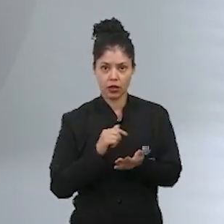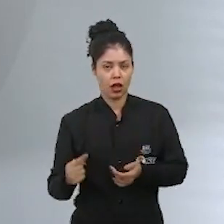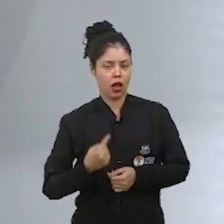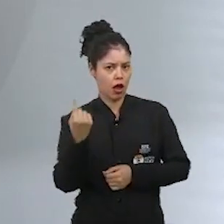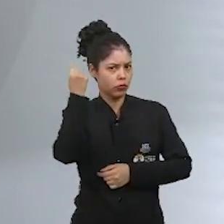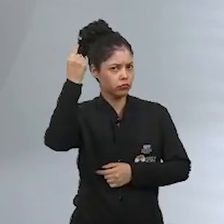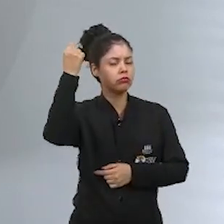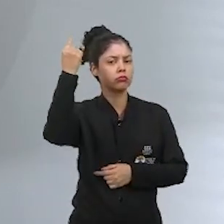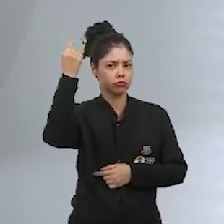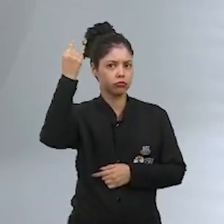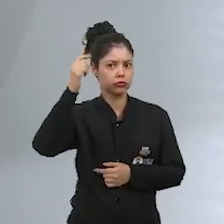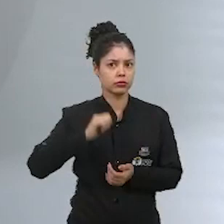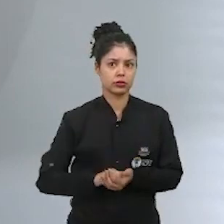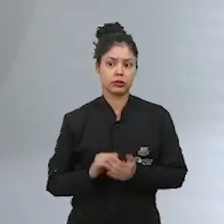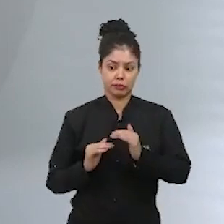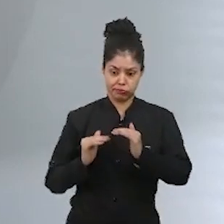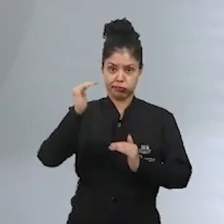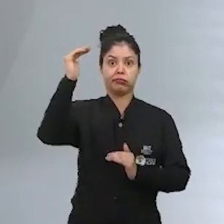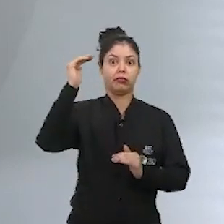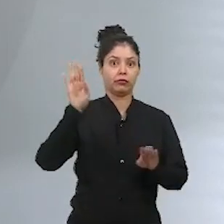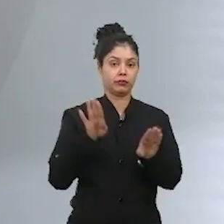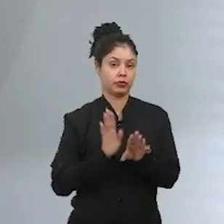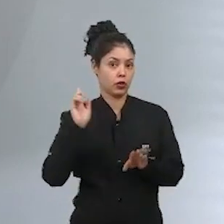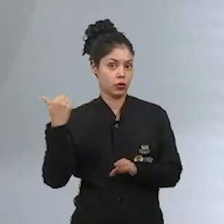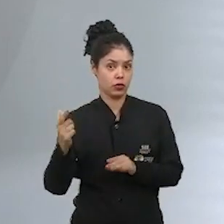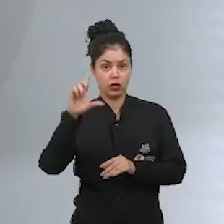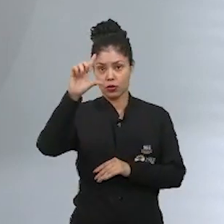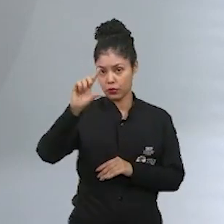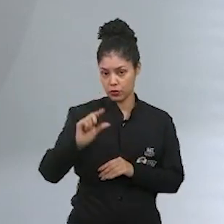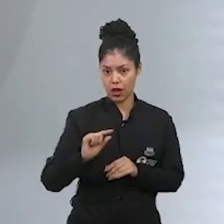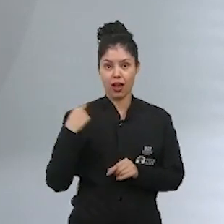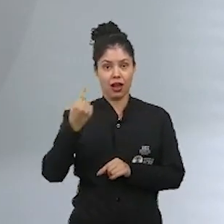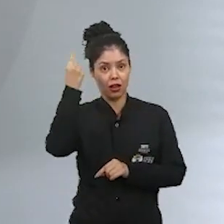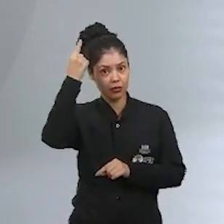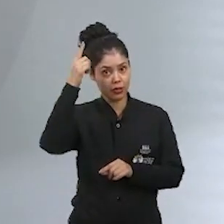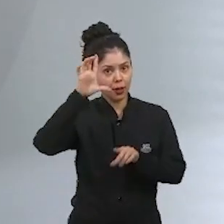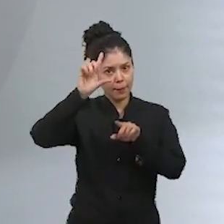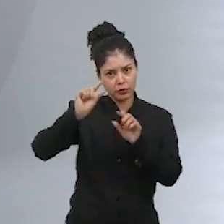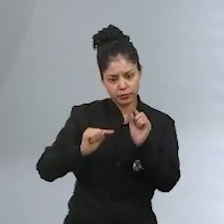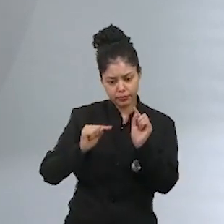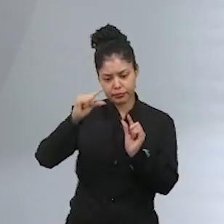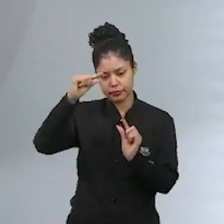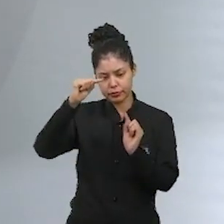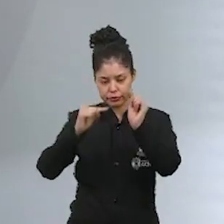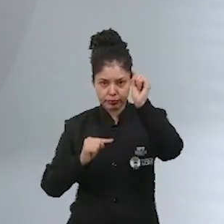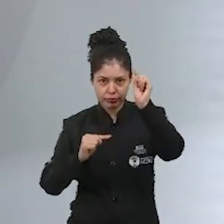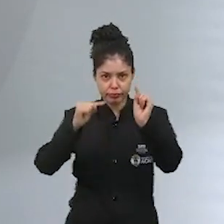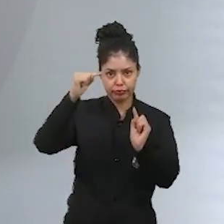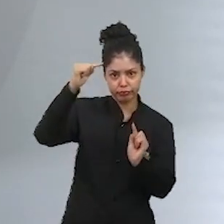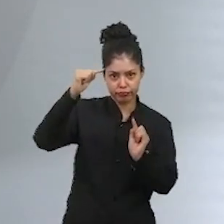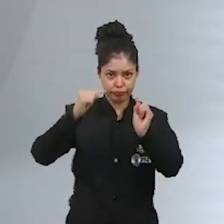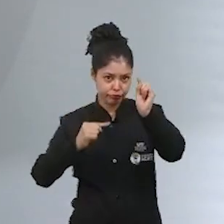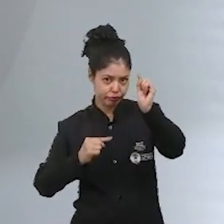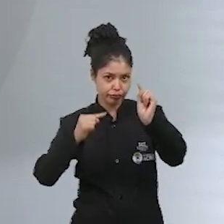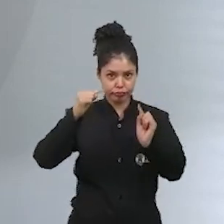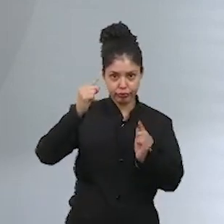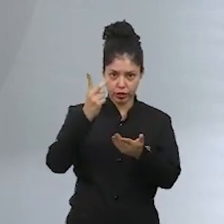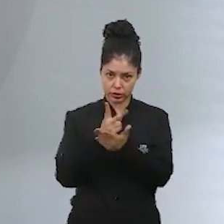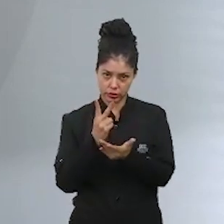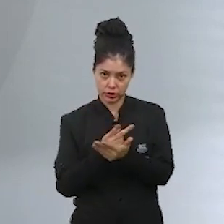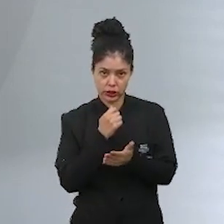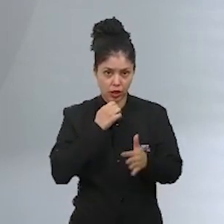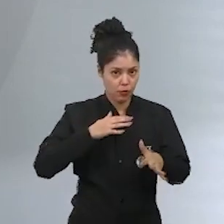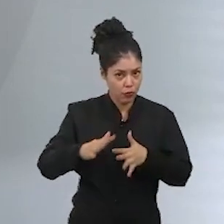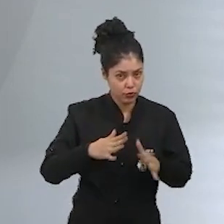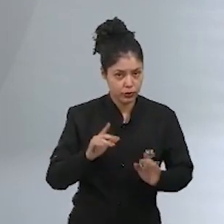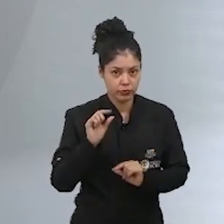mais altas, bem elevadas, e outros com temperaturas altas também, mas um pouco menos elevadas. Isso vai gerar um